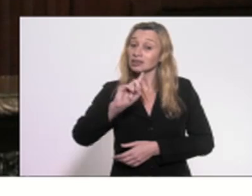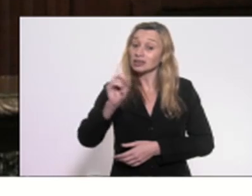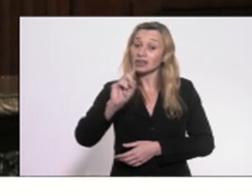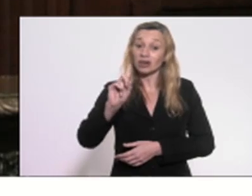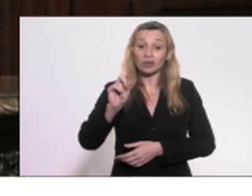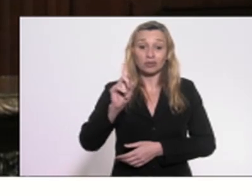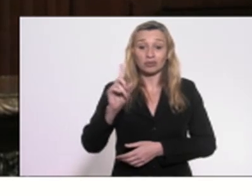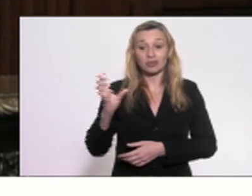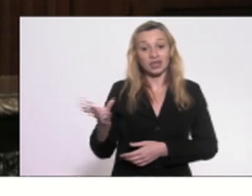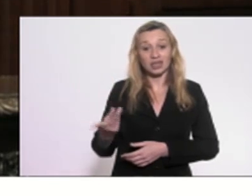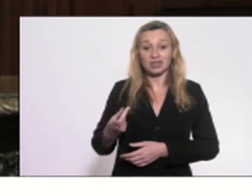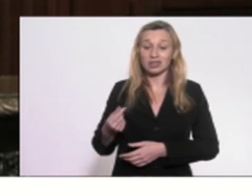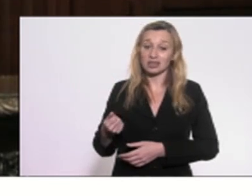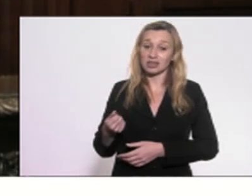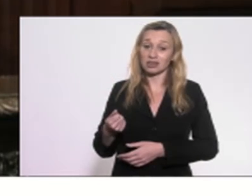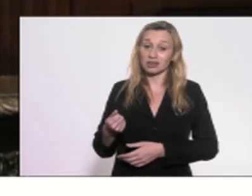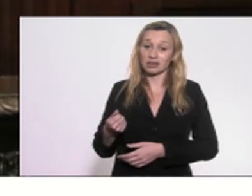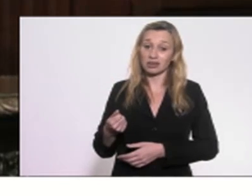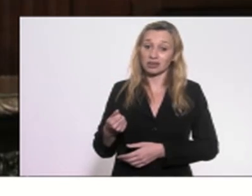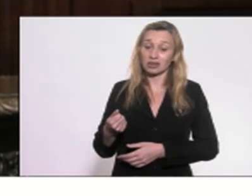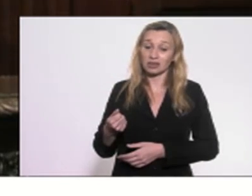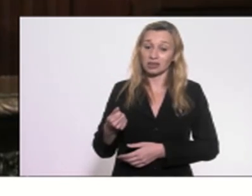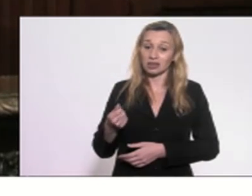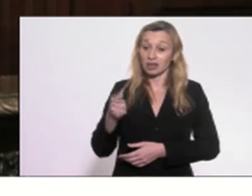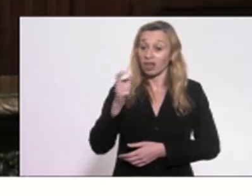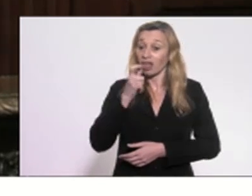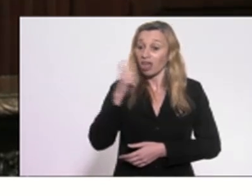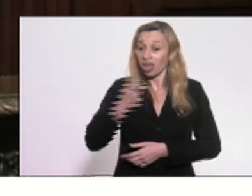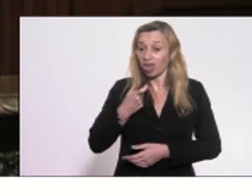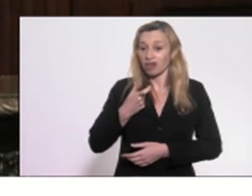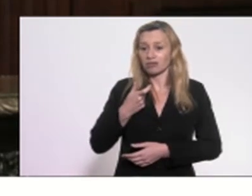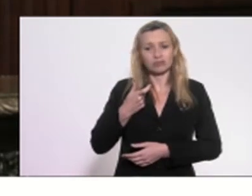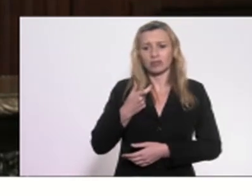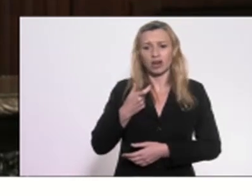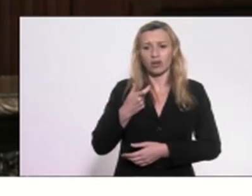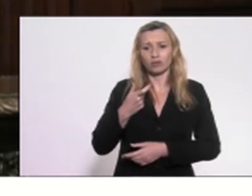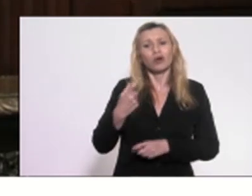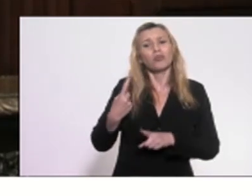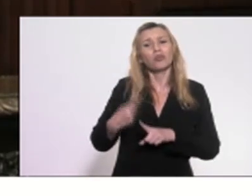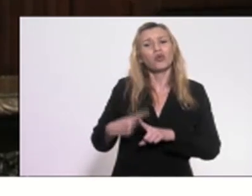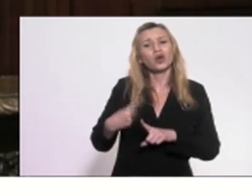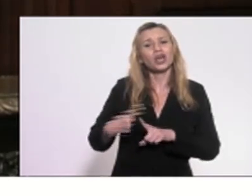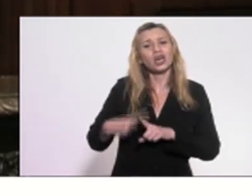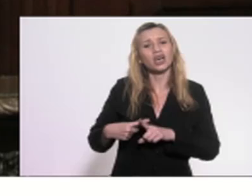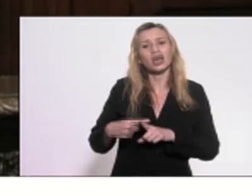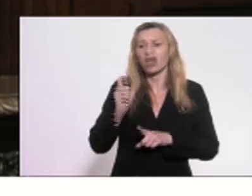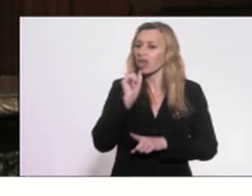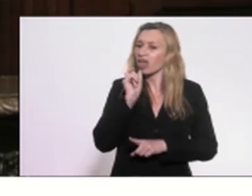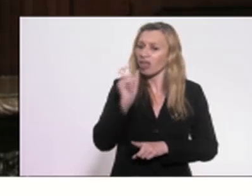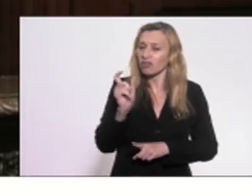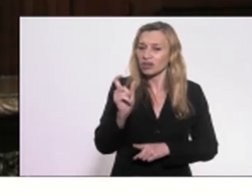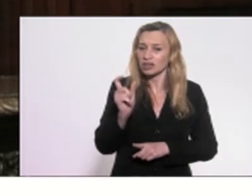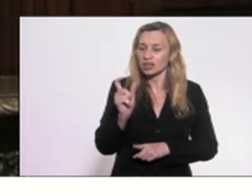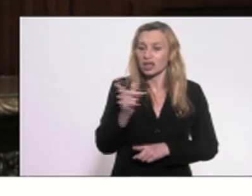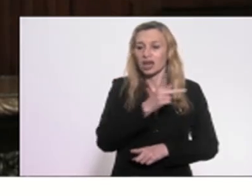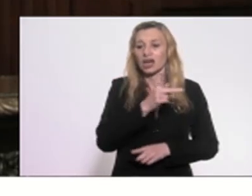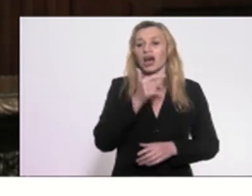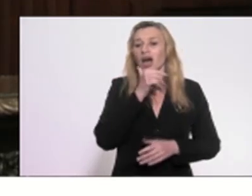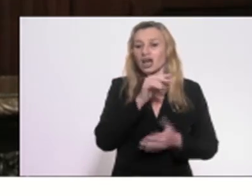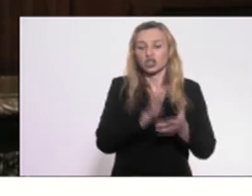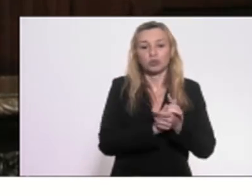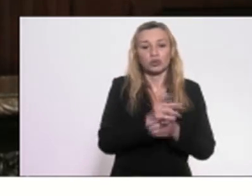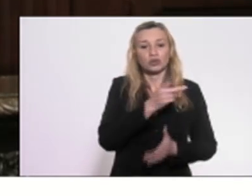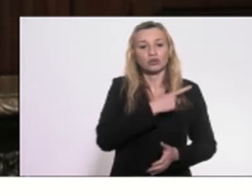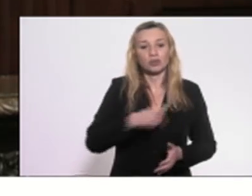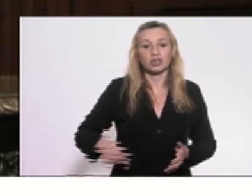merecia ser ofendida. Por que ofender a esposa do presidente,